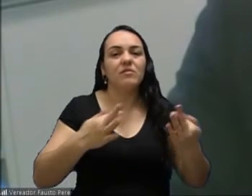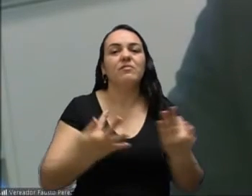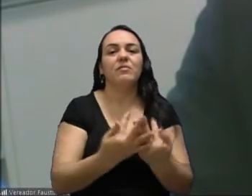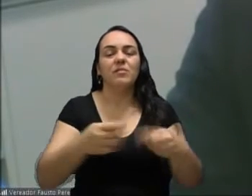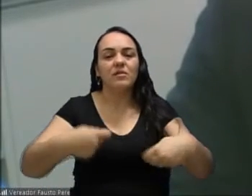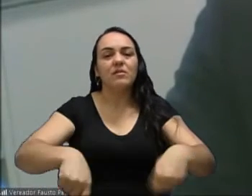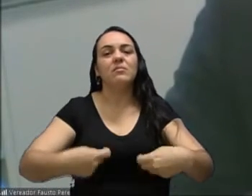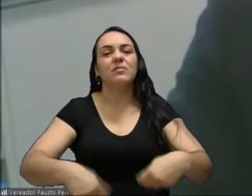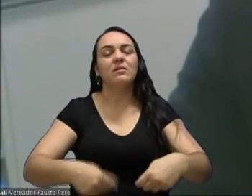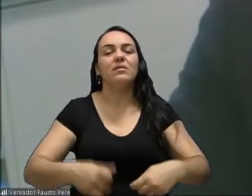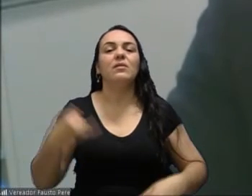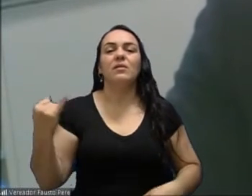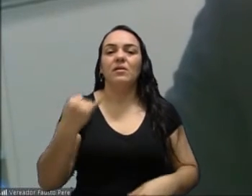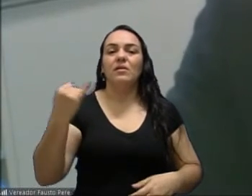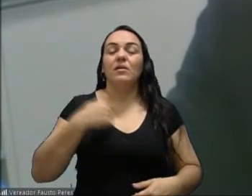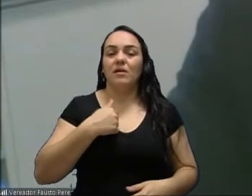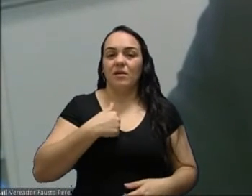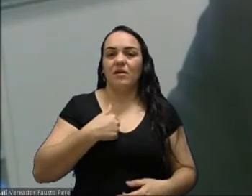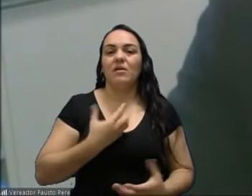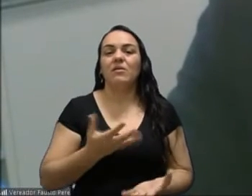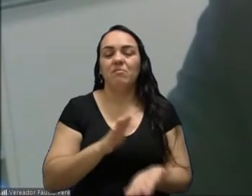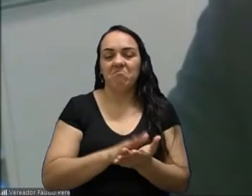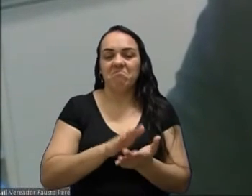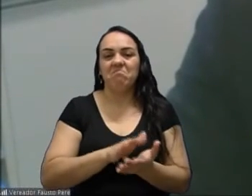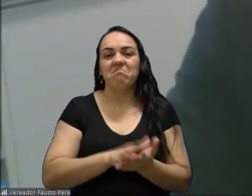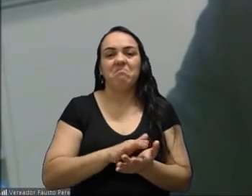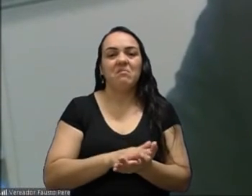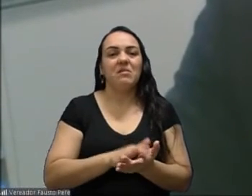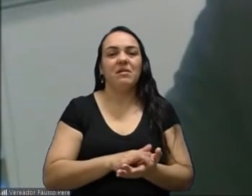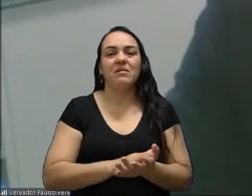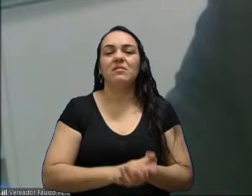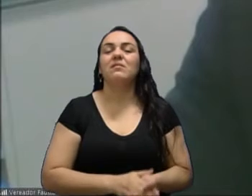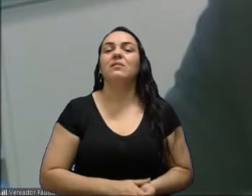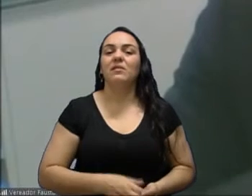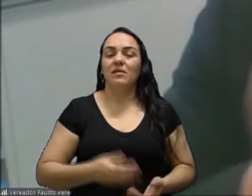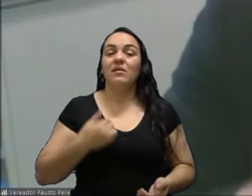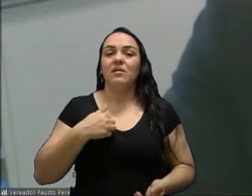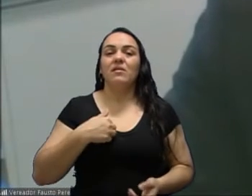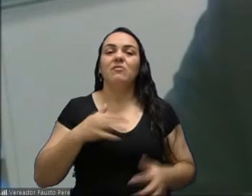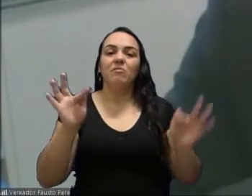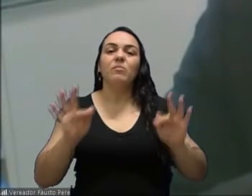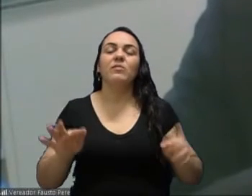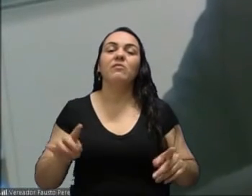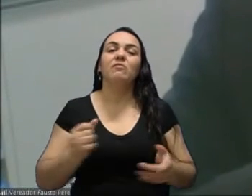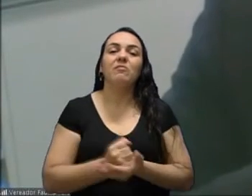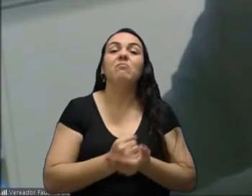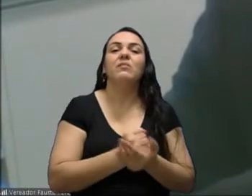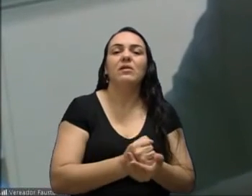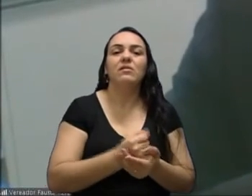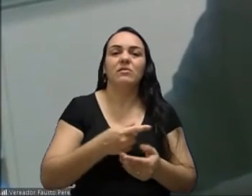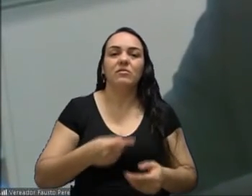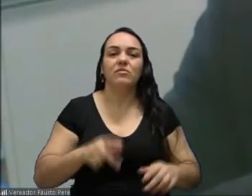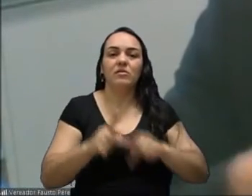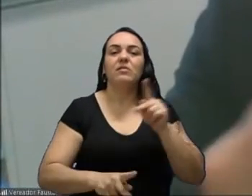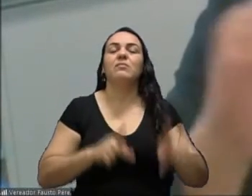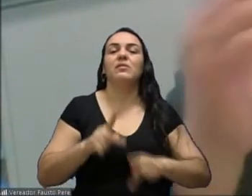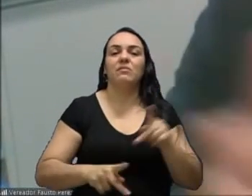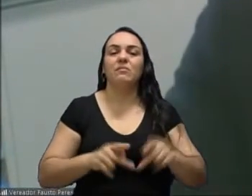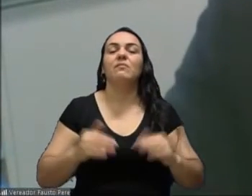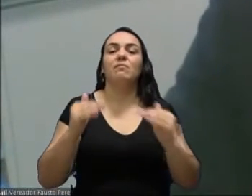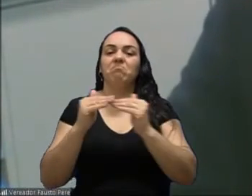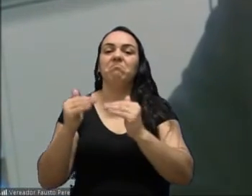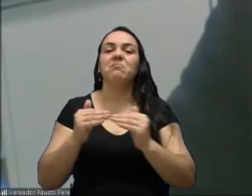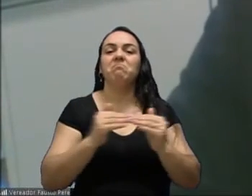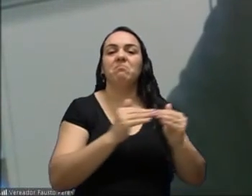famílias aí muito importante então eu venho aqui a público fazer sim essa manifestação de apoio e de